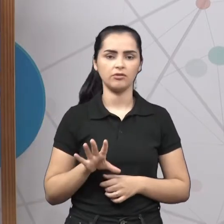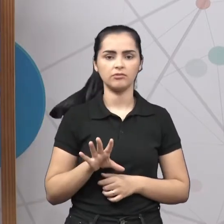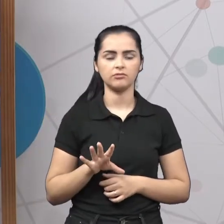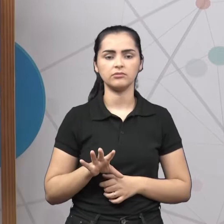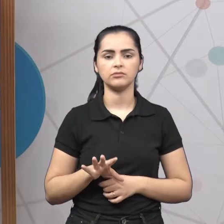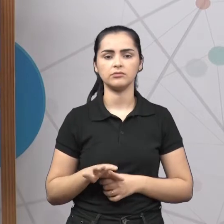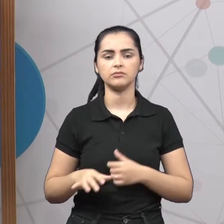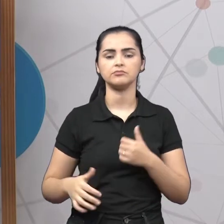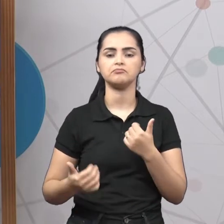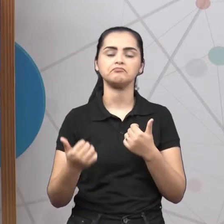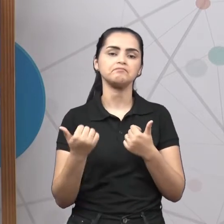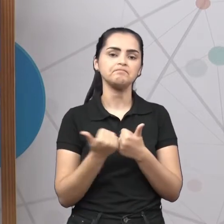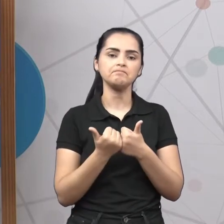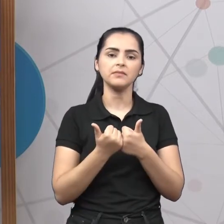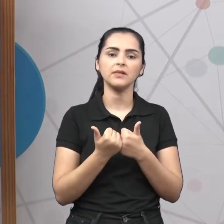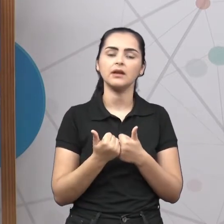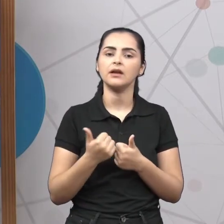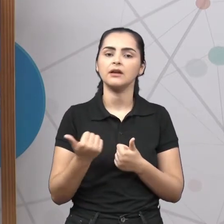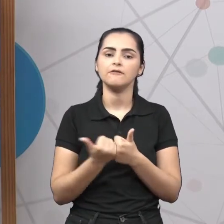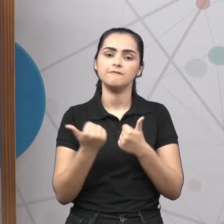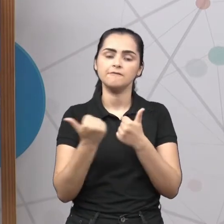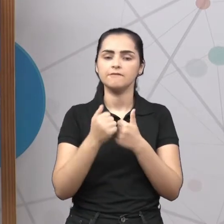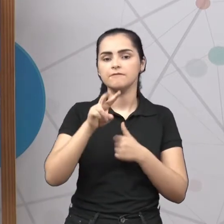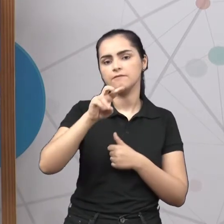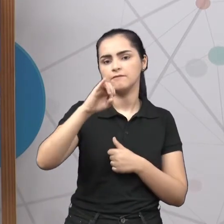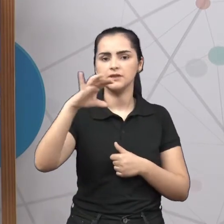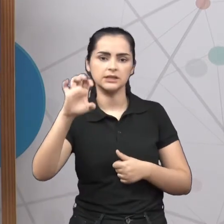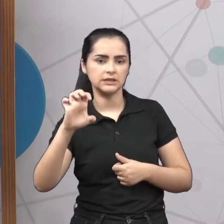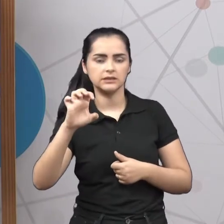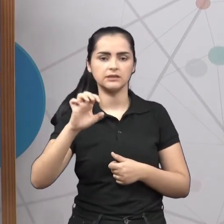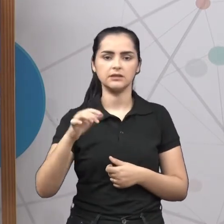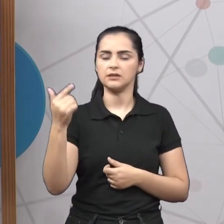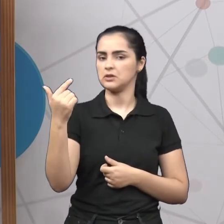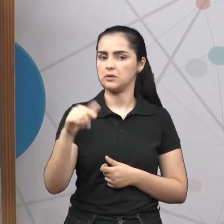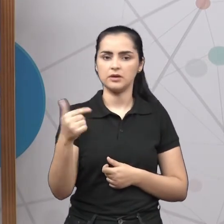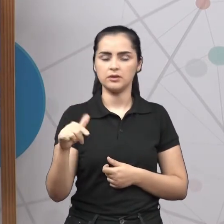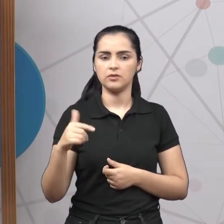pode exercer a função de prefeito quando não